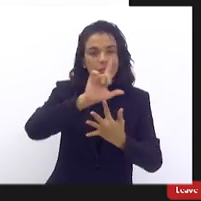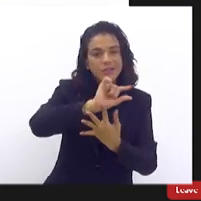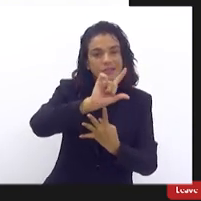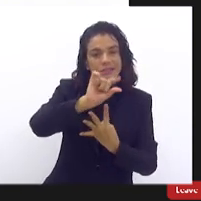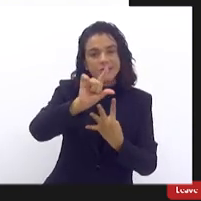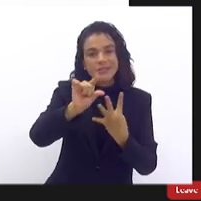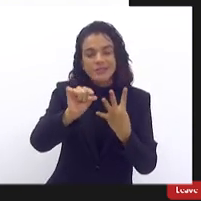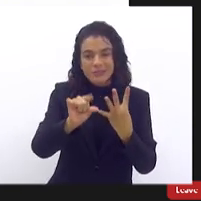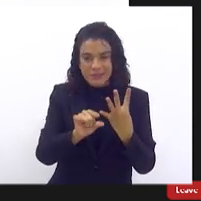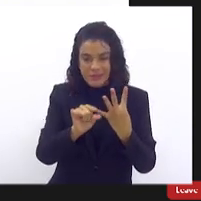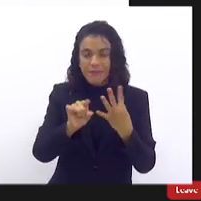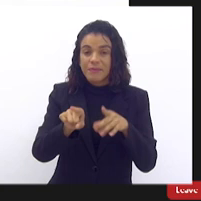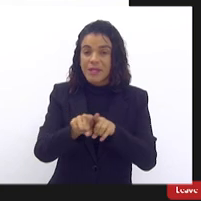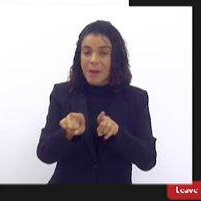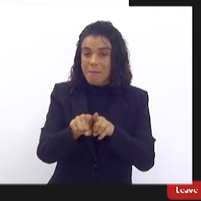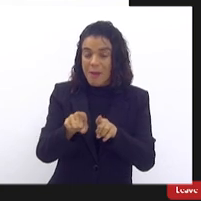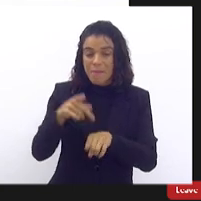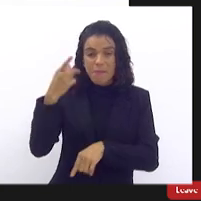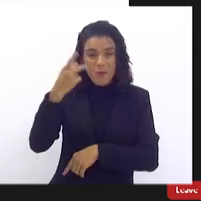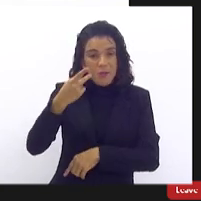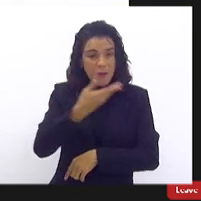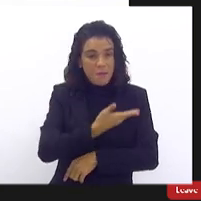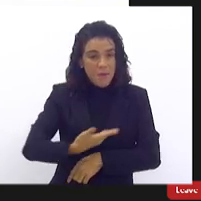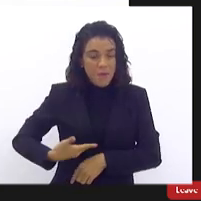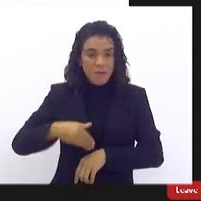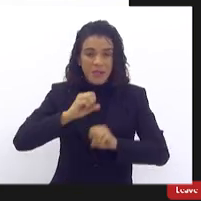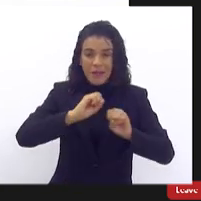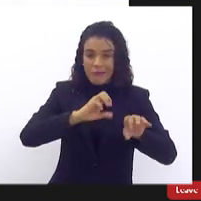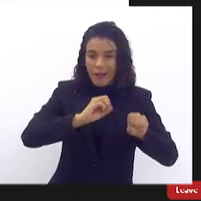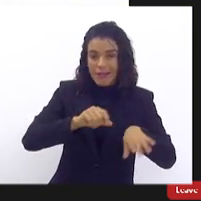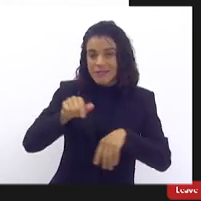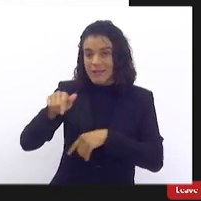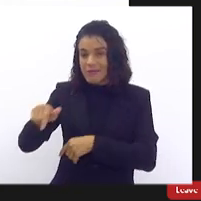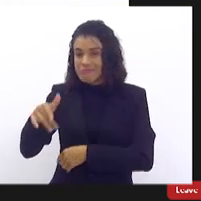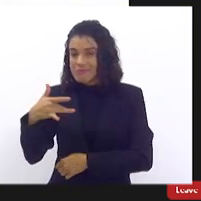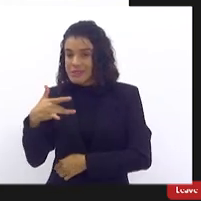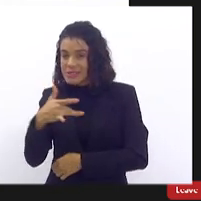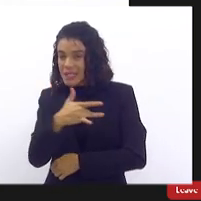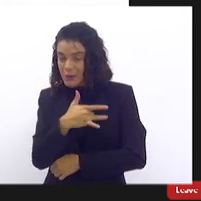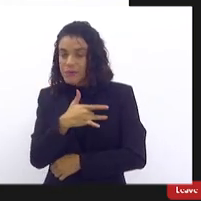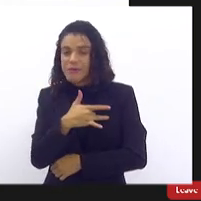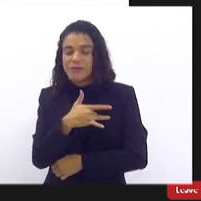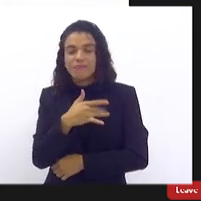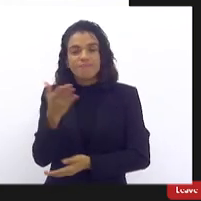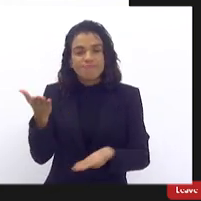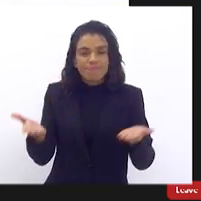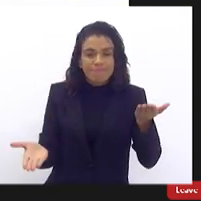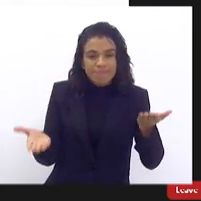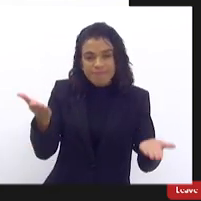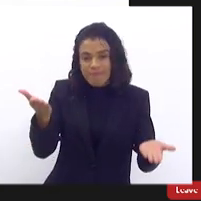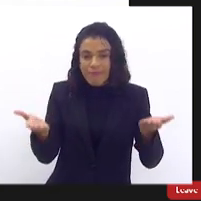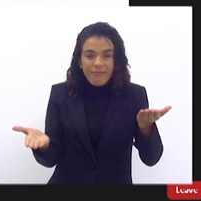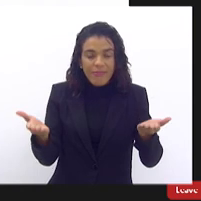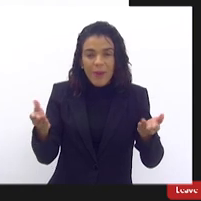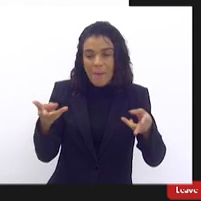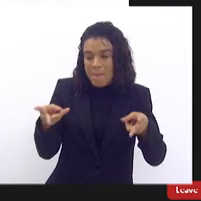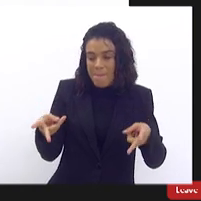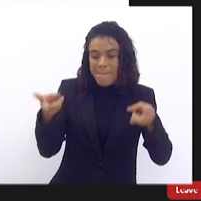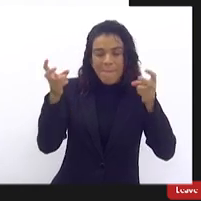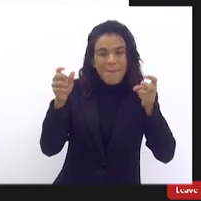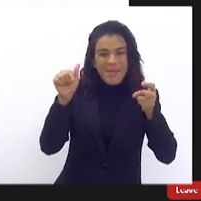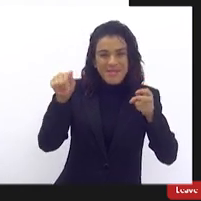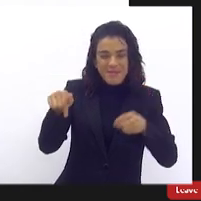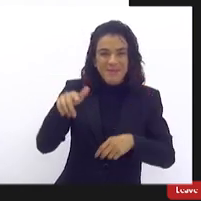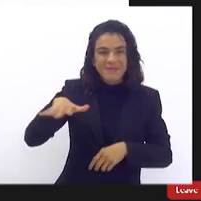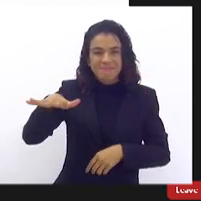nisso em termos das políticas públicas de educação, de saúde, de formas de olhar para essa questão